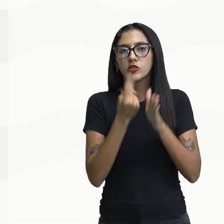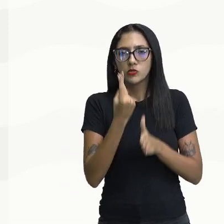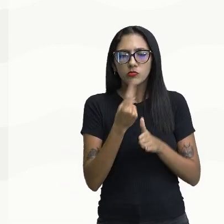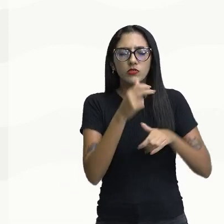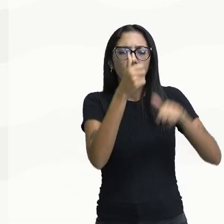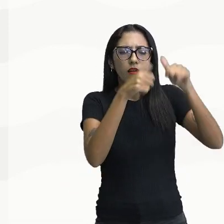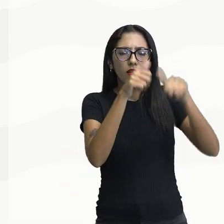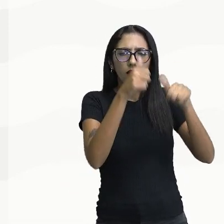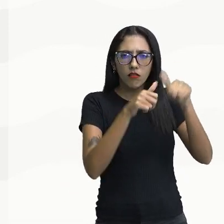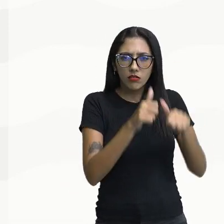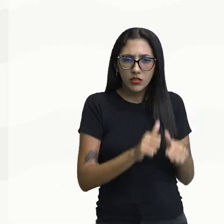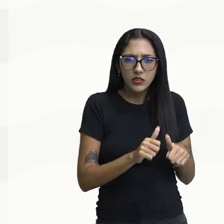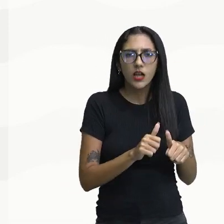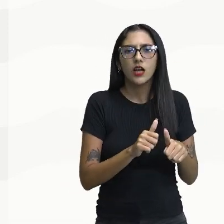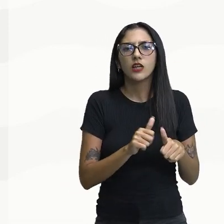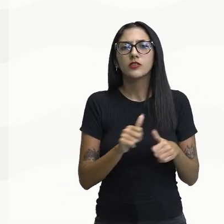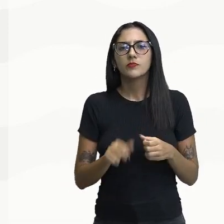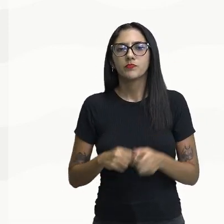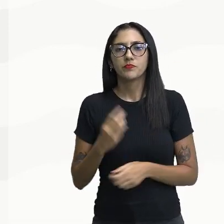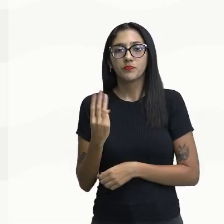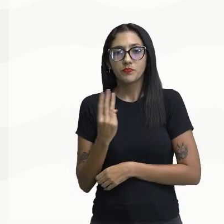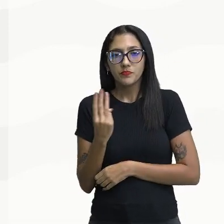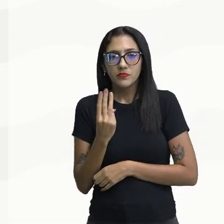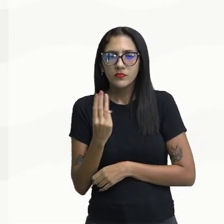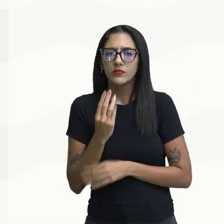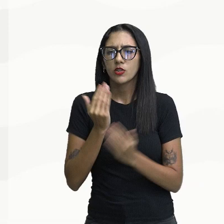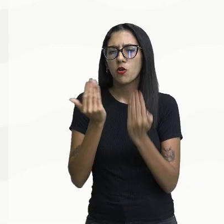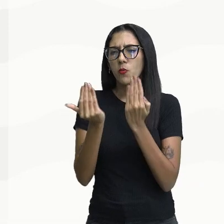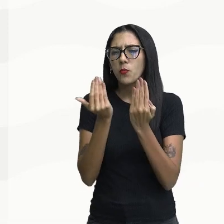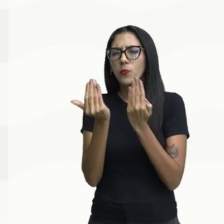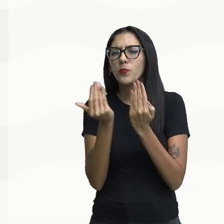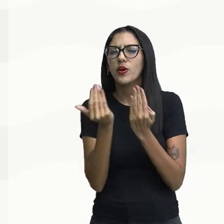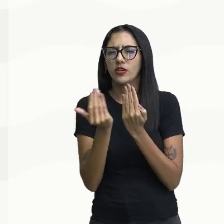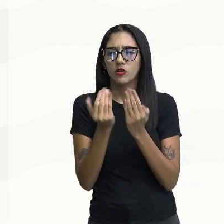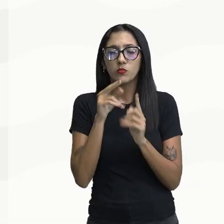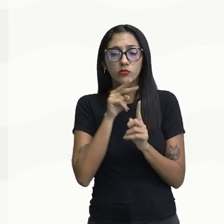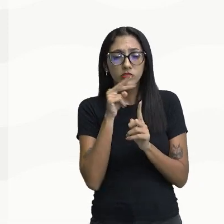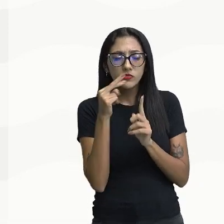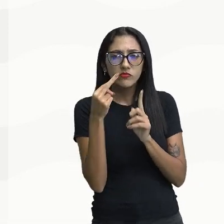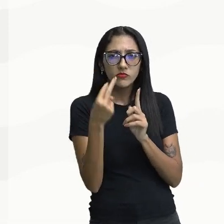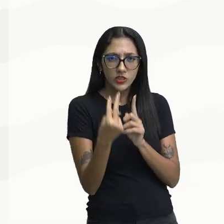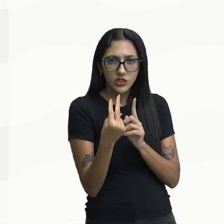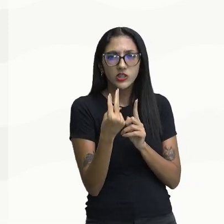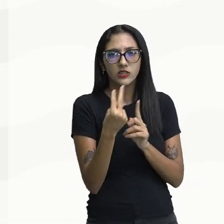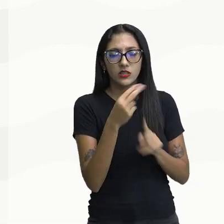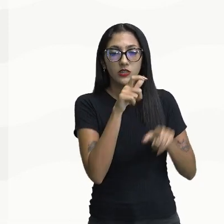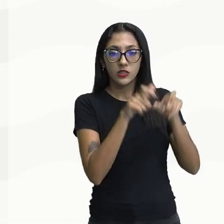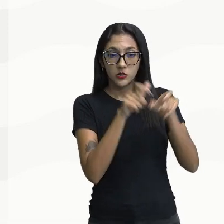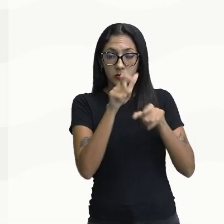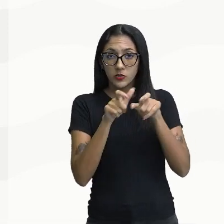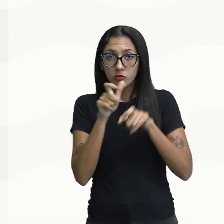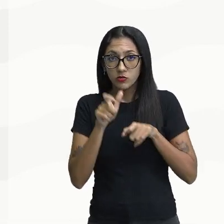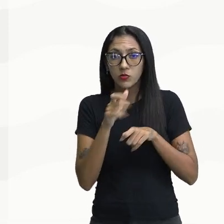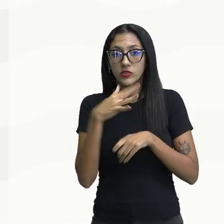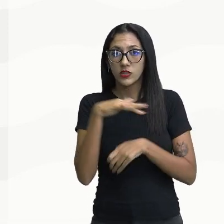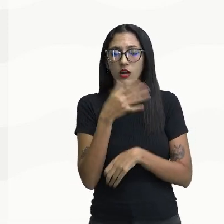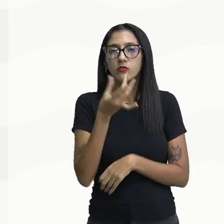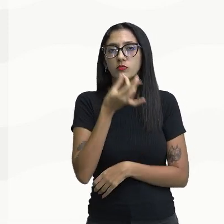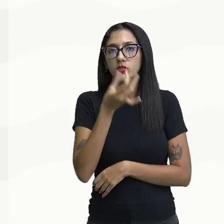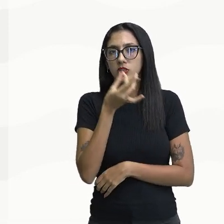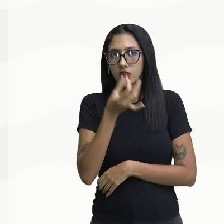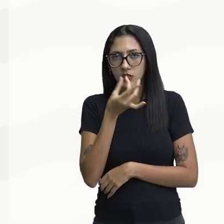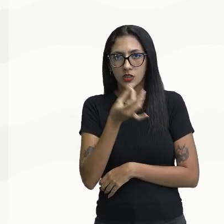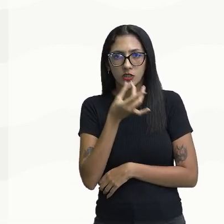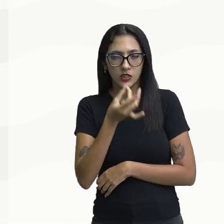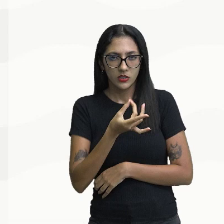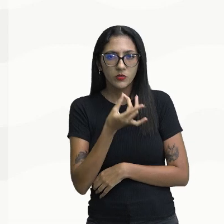coletado, faz-se uma comparação entre a percepção do que as pessoas falaram ali na parte